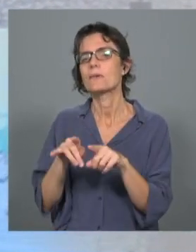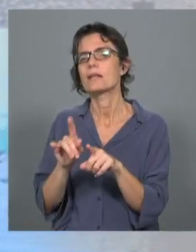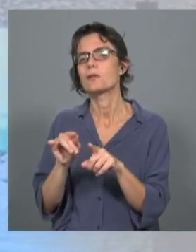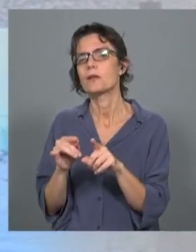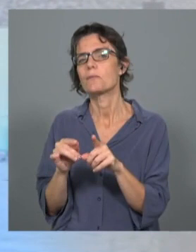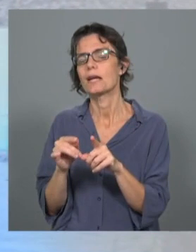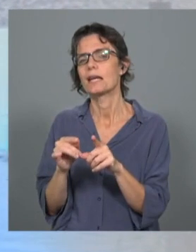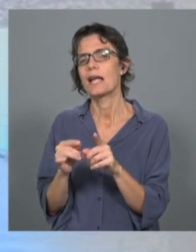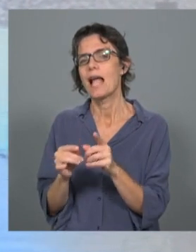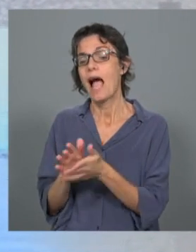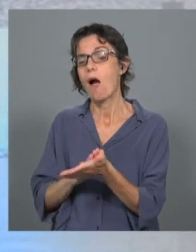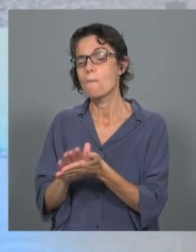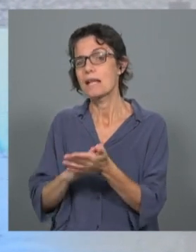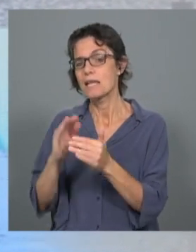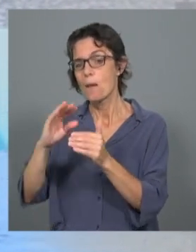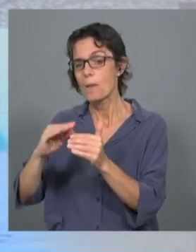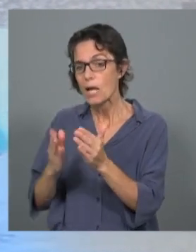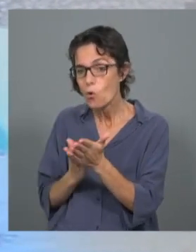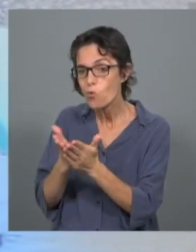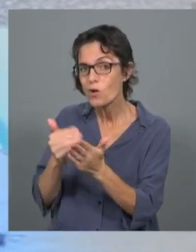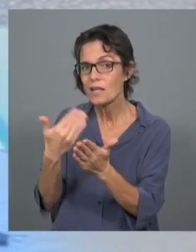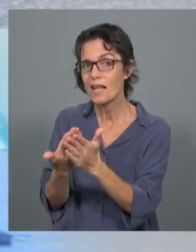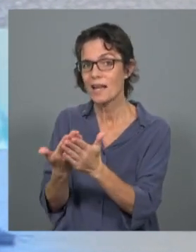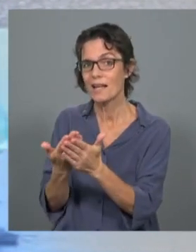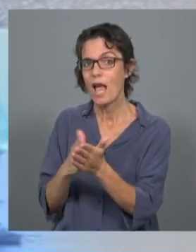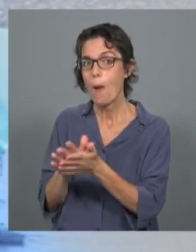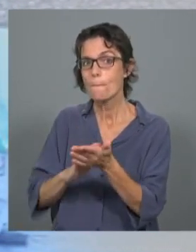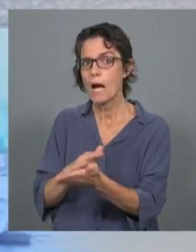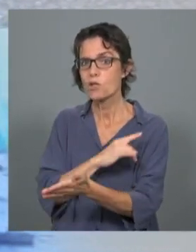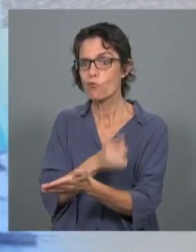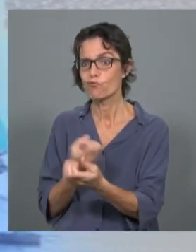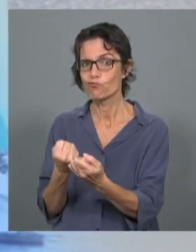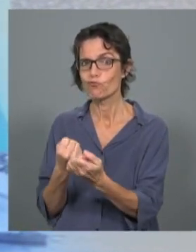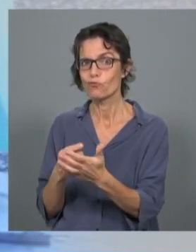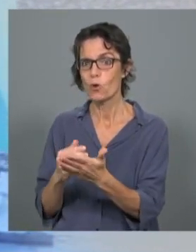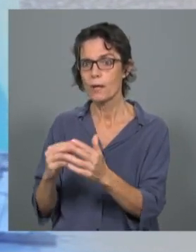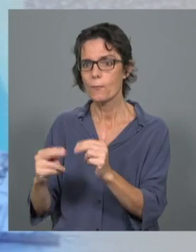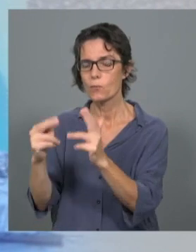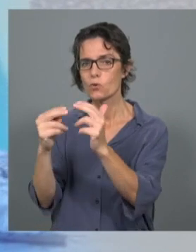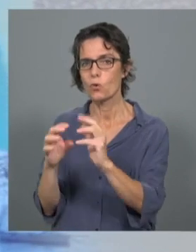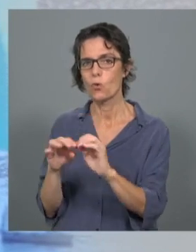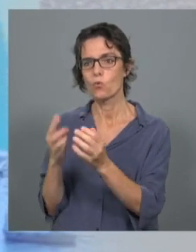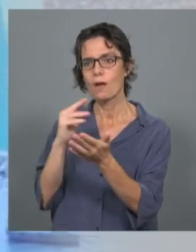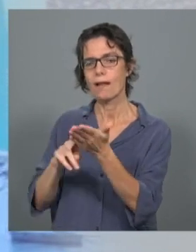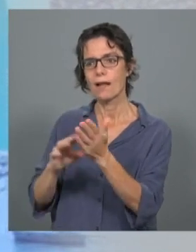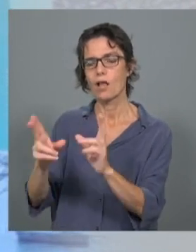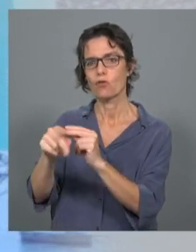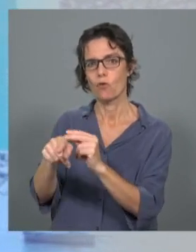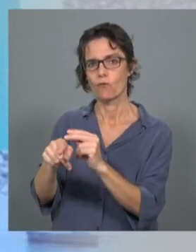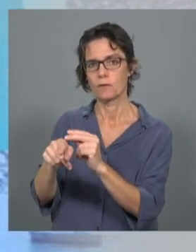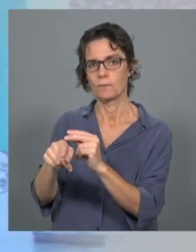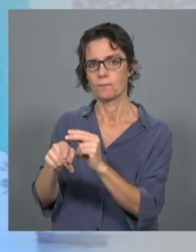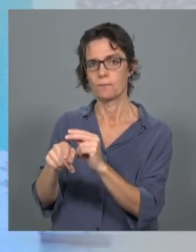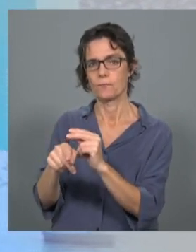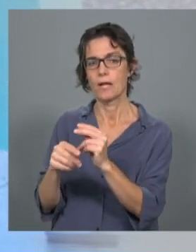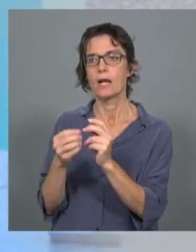que lança sobretudo as bases sólidas para a construção de uma realidade, quer do que diz respeito podemos mesmo dizer, de